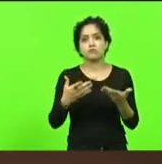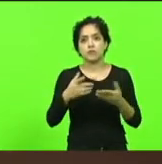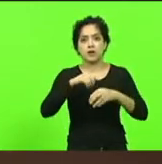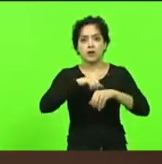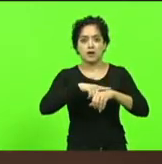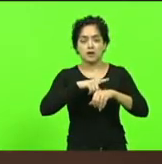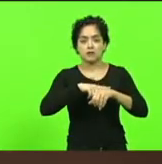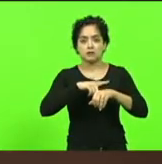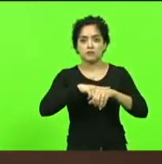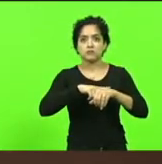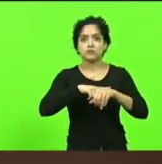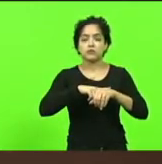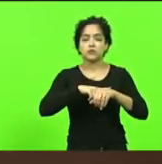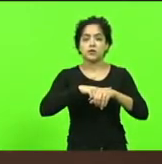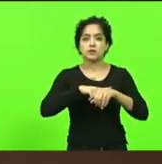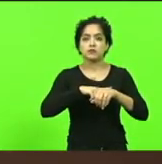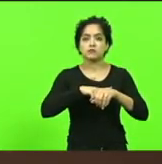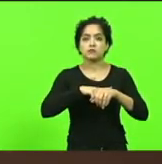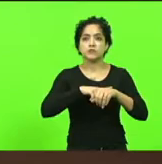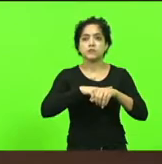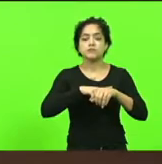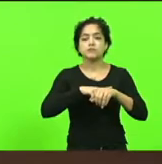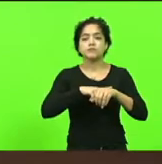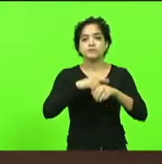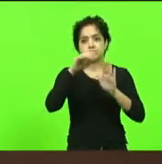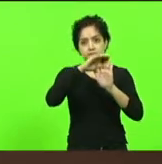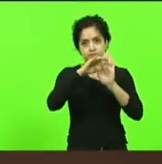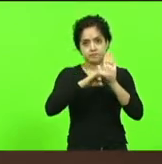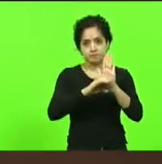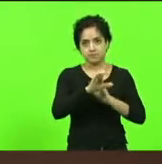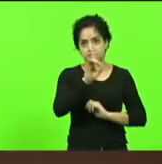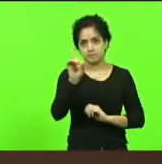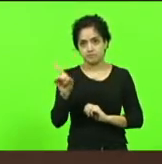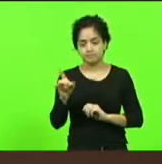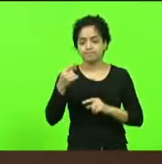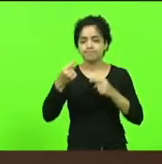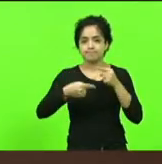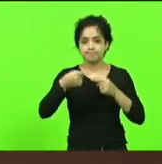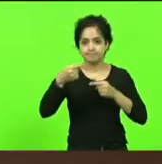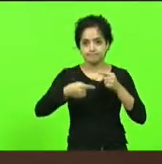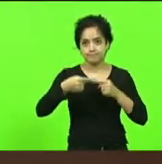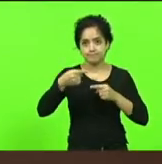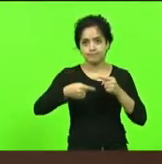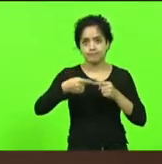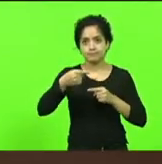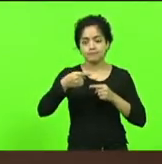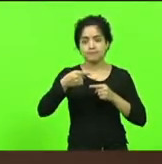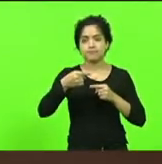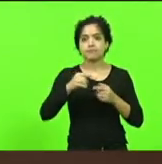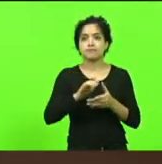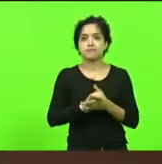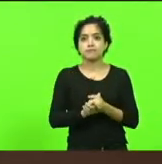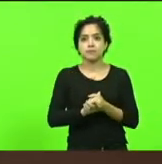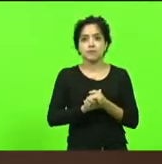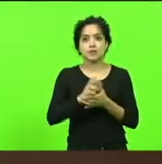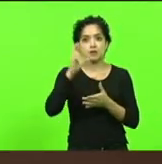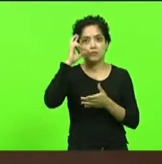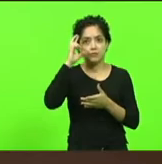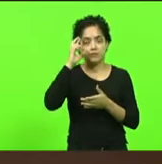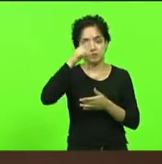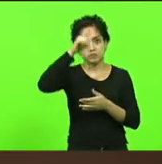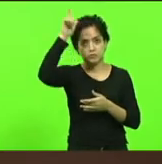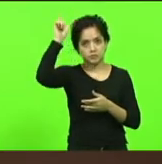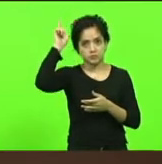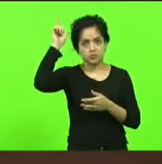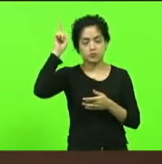presidente adentrou no próximo horário, que era a ordem do dia. Após ser discutido pelos senhores deputados Ricardo Alba, Sargento Lima,